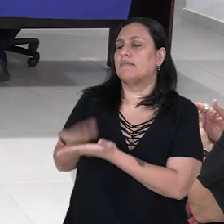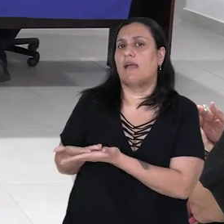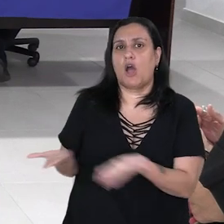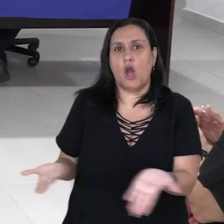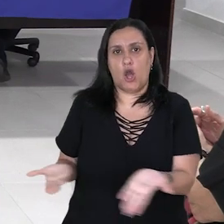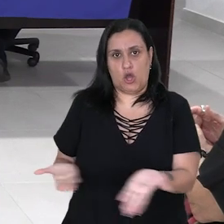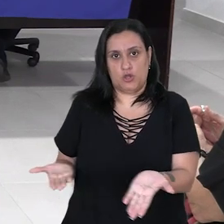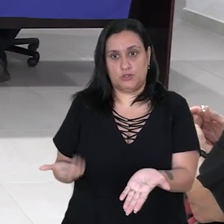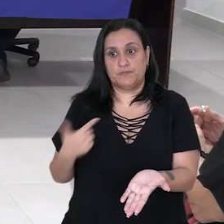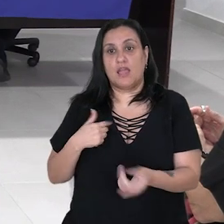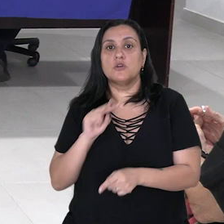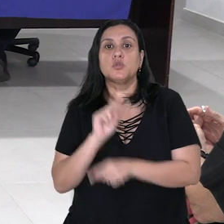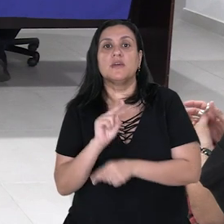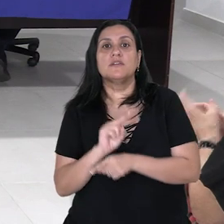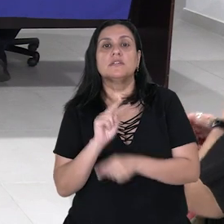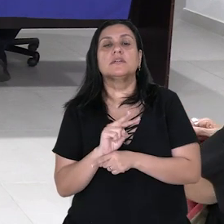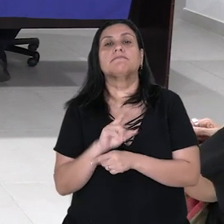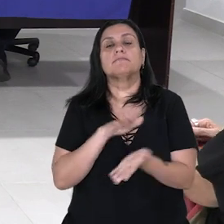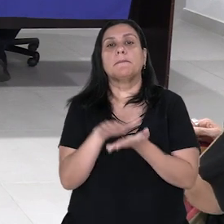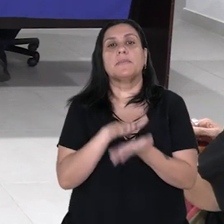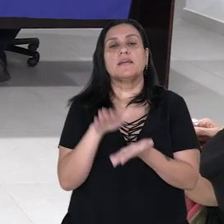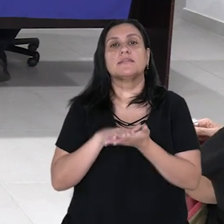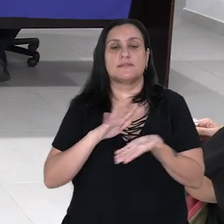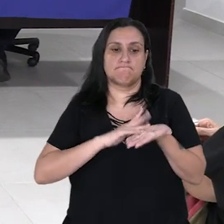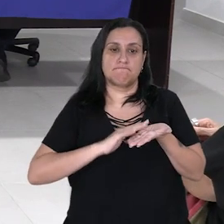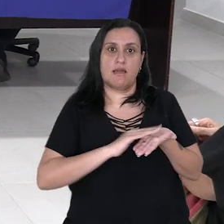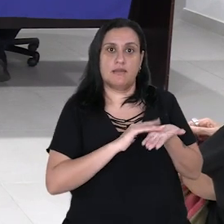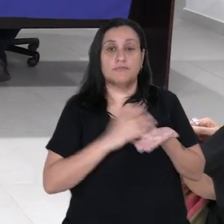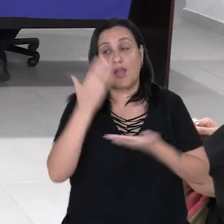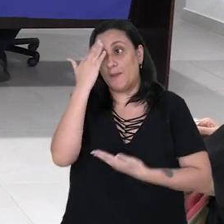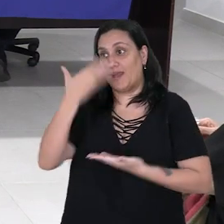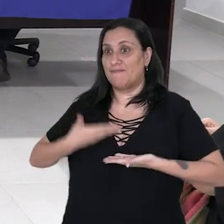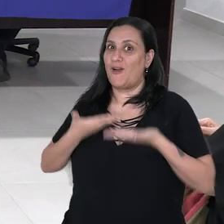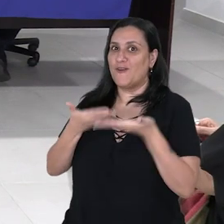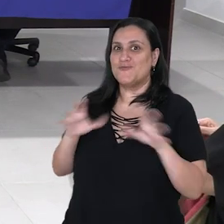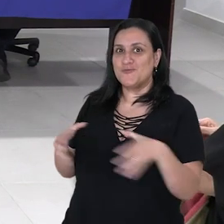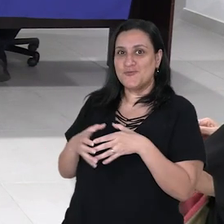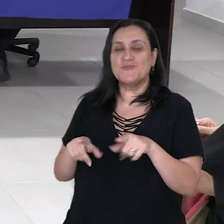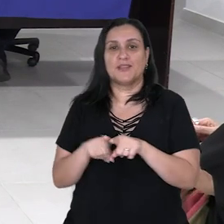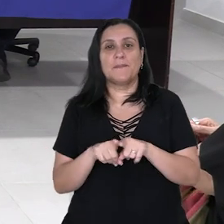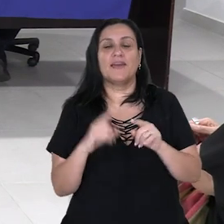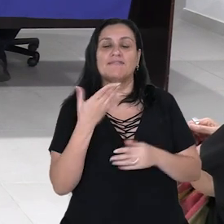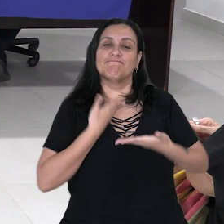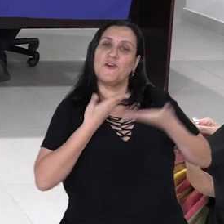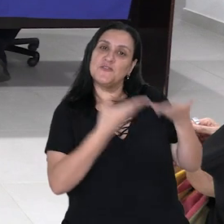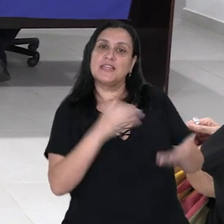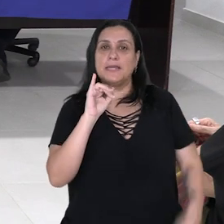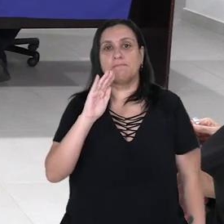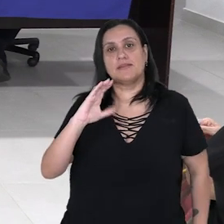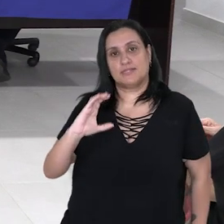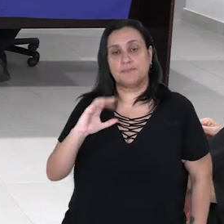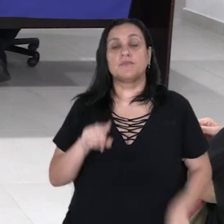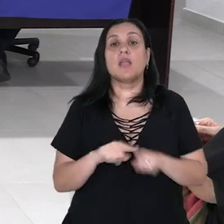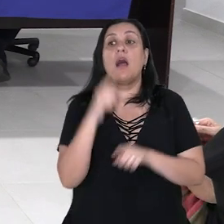atualmente eu estou como supervisora da imprensa Braille. Então, a gente queria agradecer o convite em nome da equipe, em nome do Instituto. Hoje, na verdade